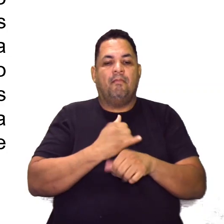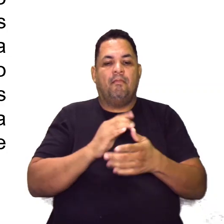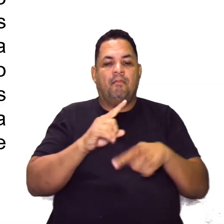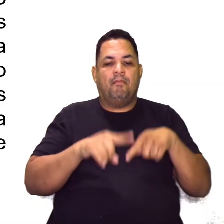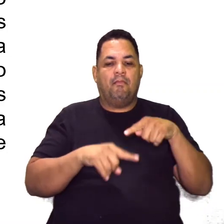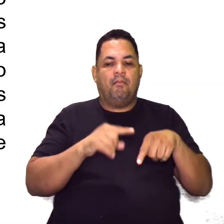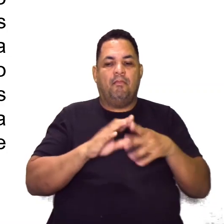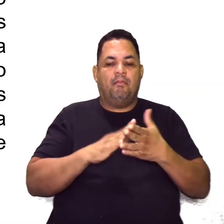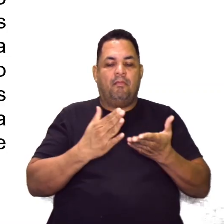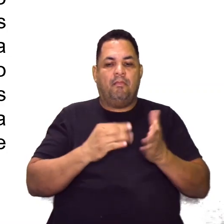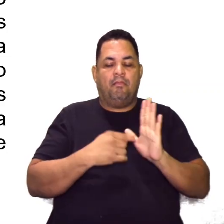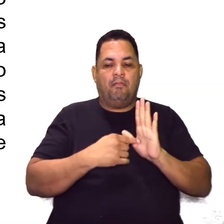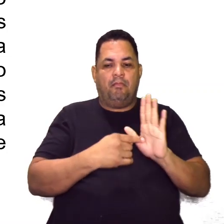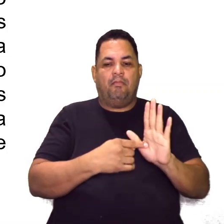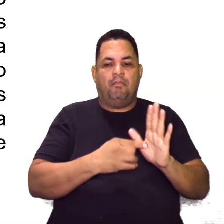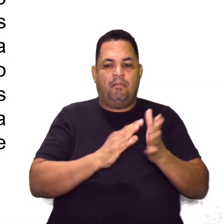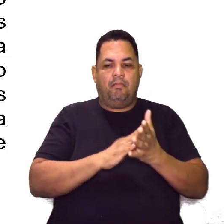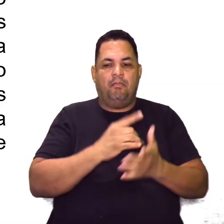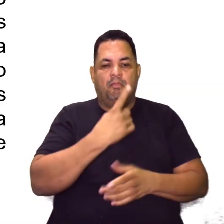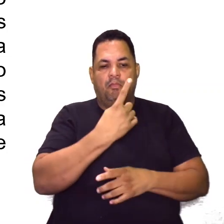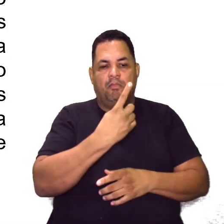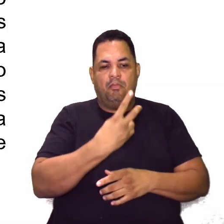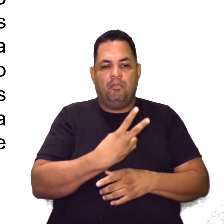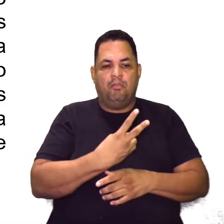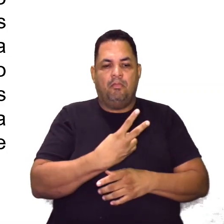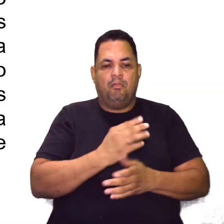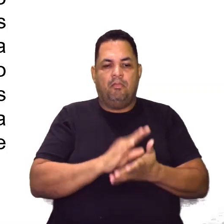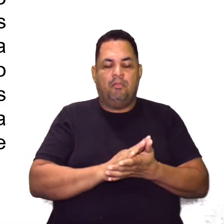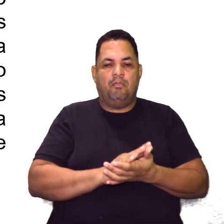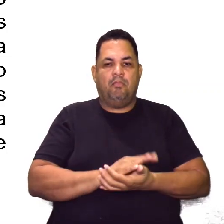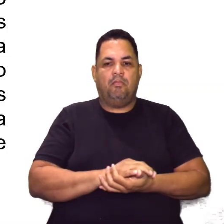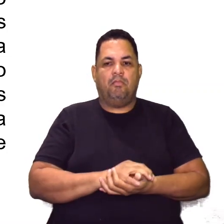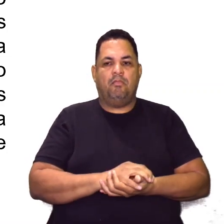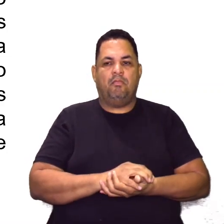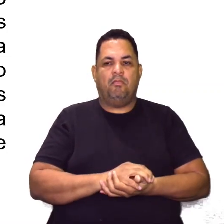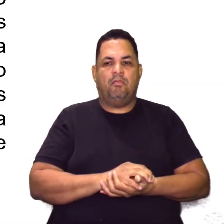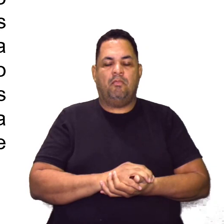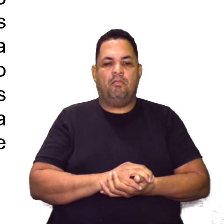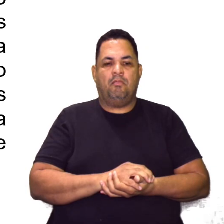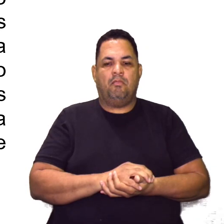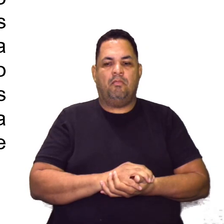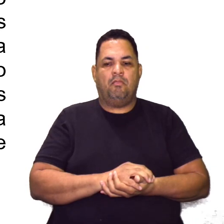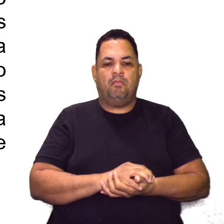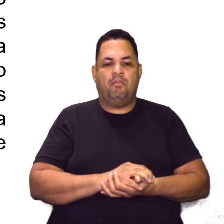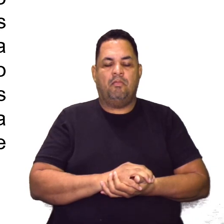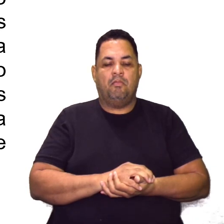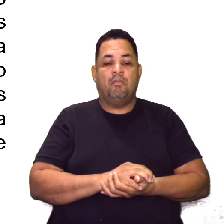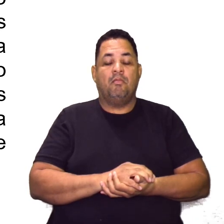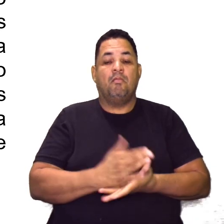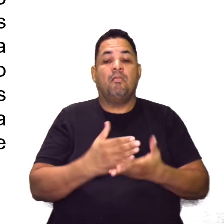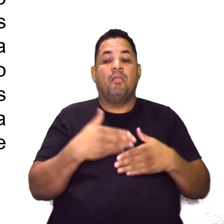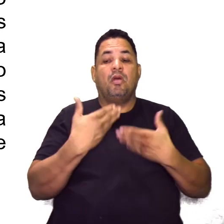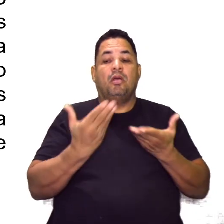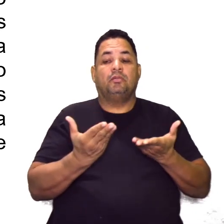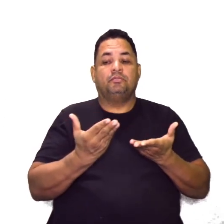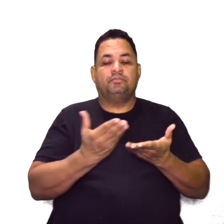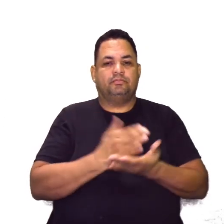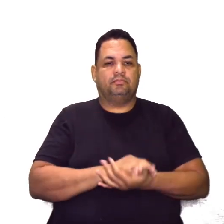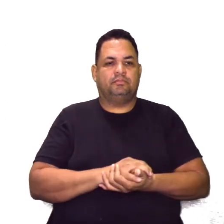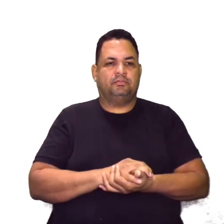e o elemento referidos no trechos 1 e 2 são,